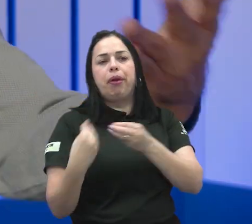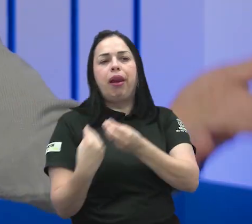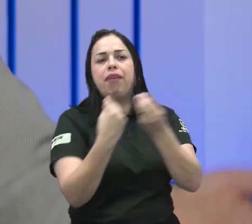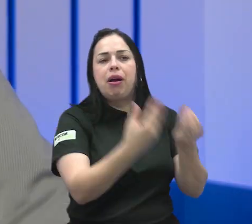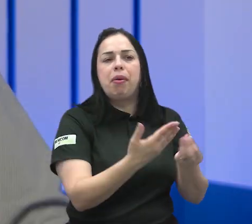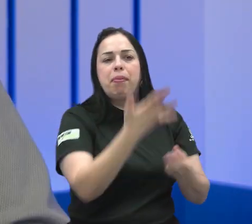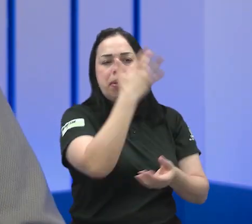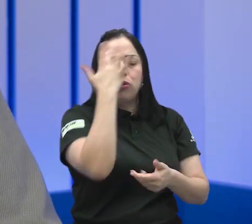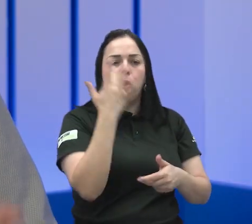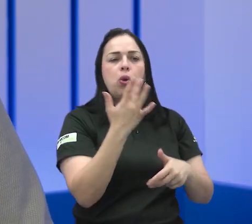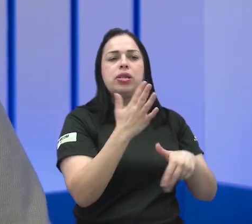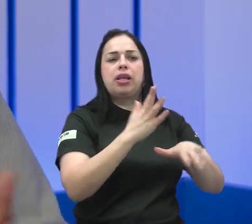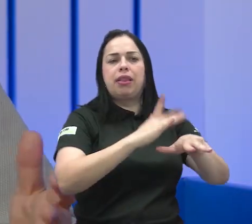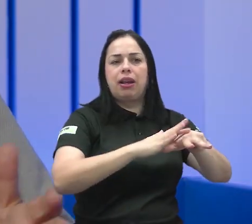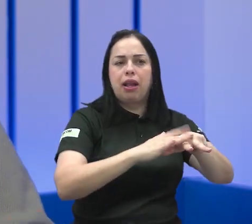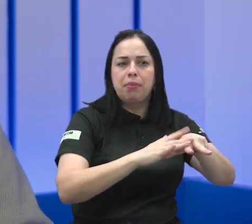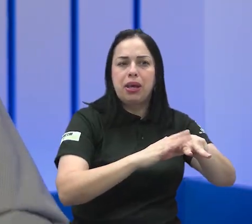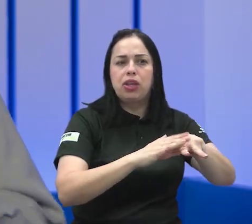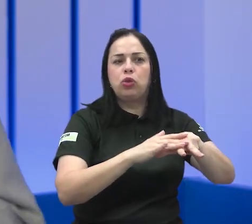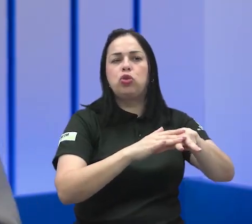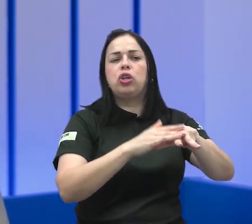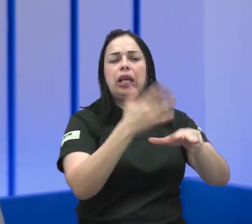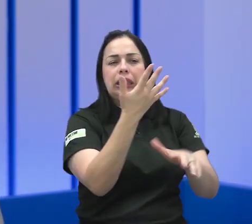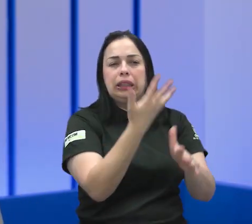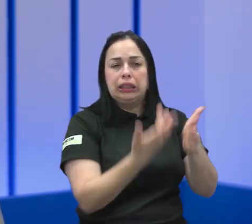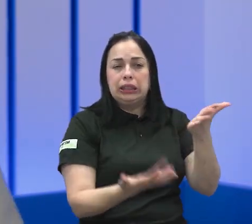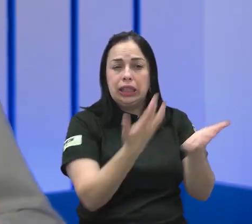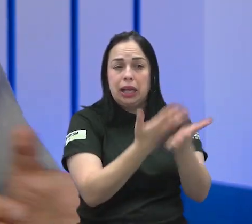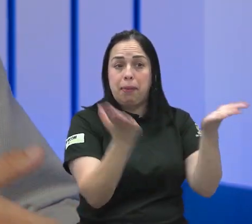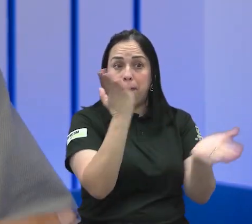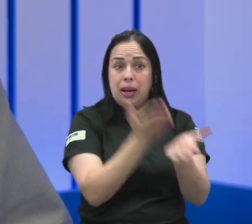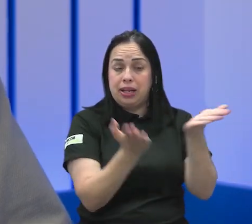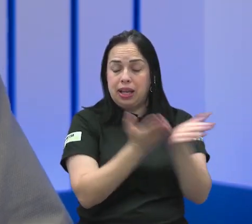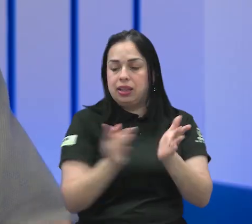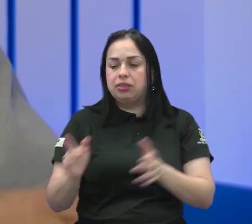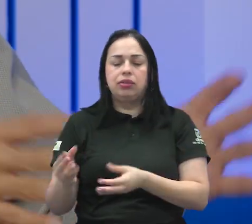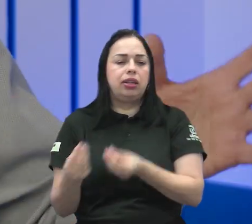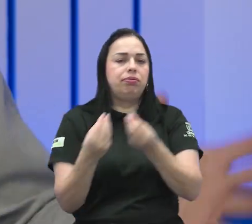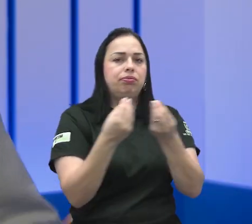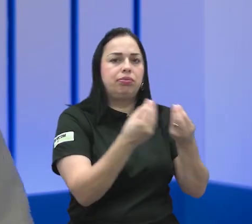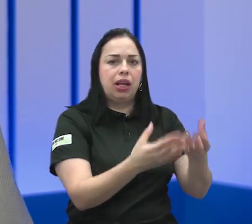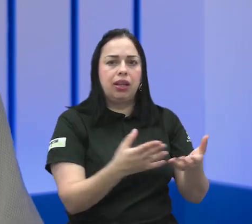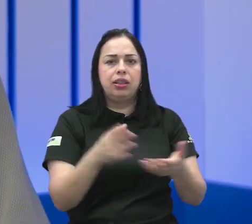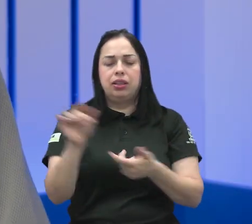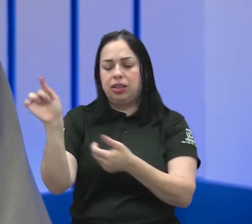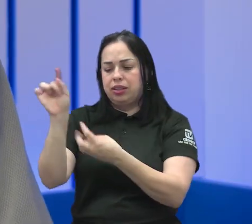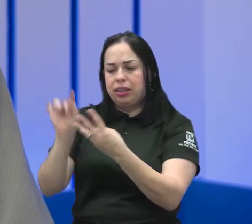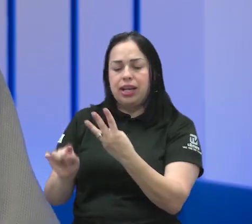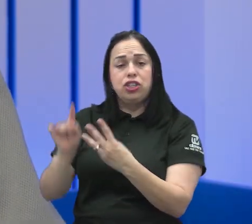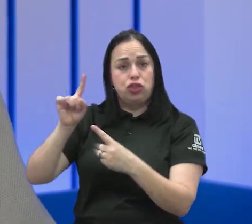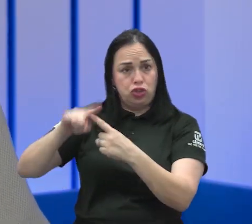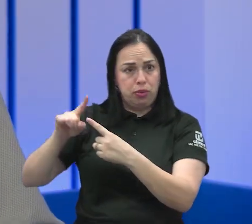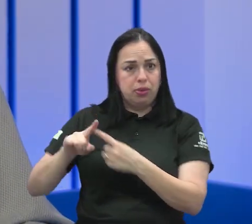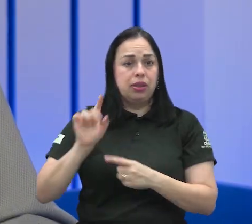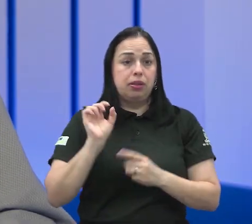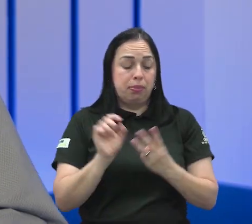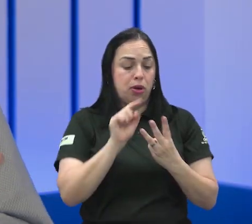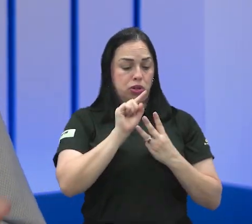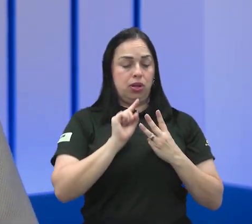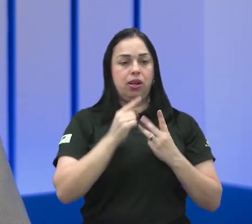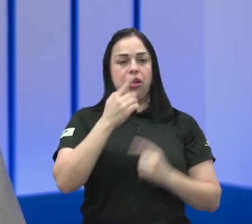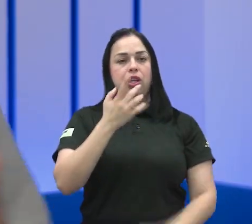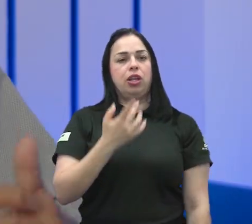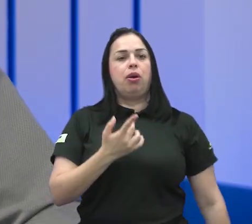os pacientes com hemorragia, anemia, plasma e plaquetas, que são os 3 constituintes do sangue. Por isso que a gente fala que quando você